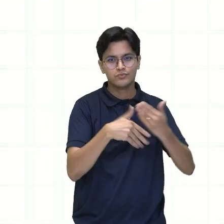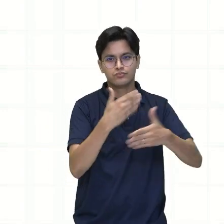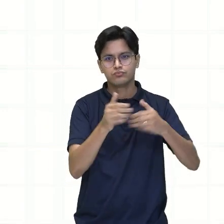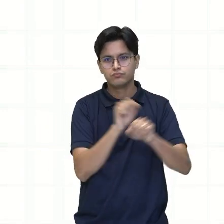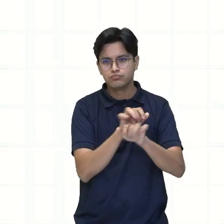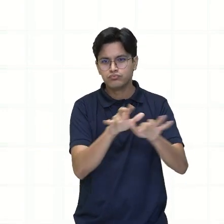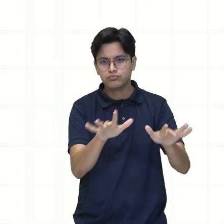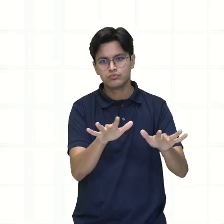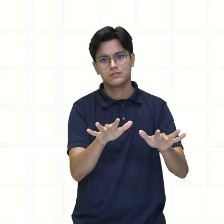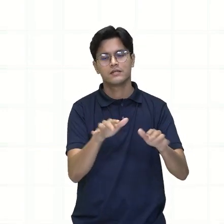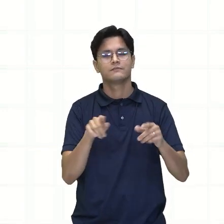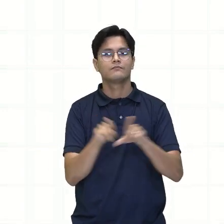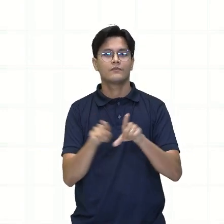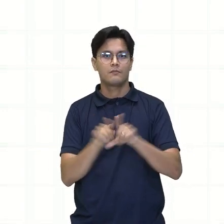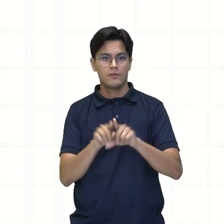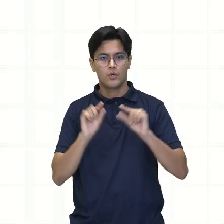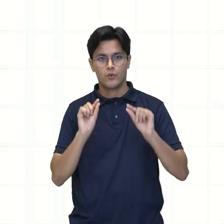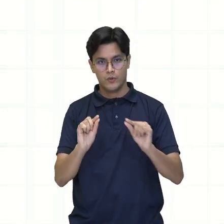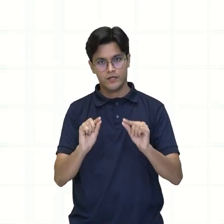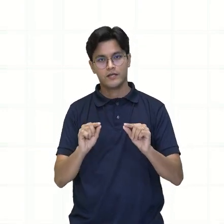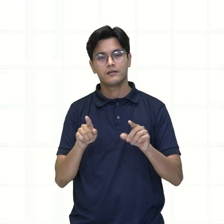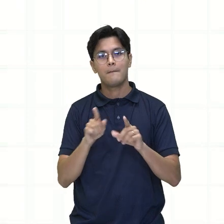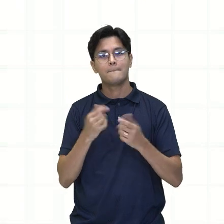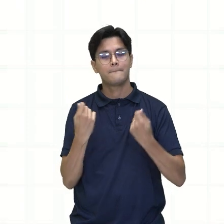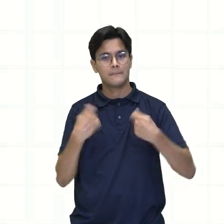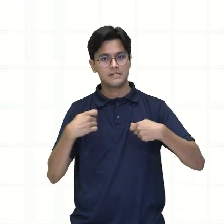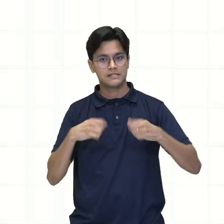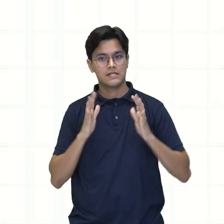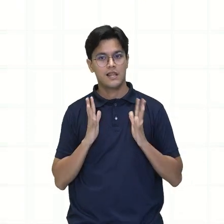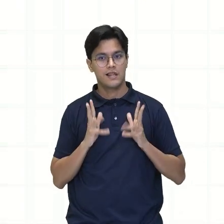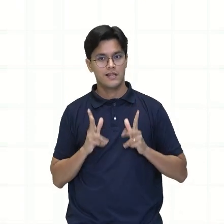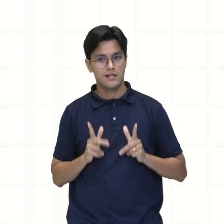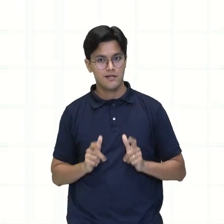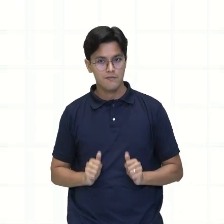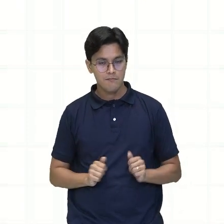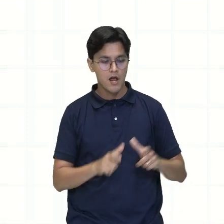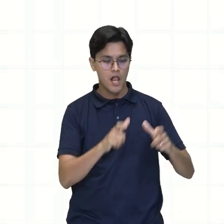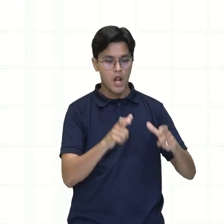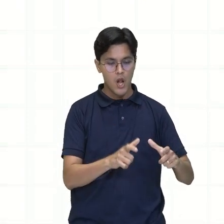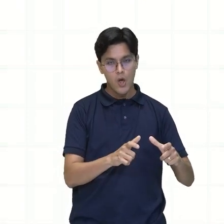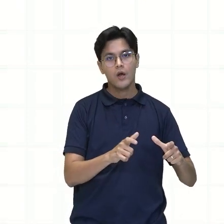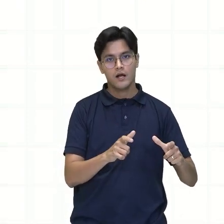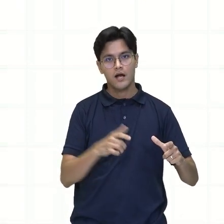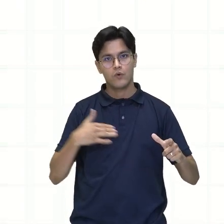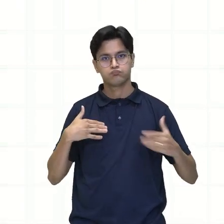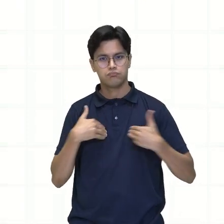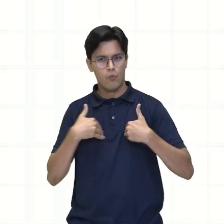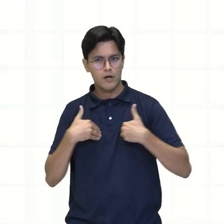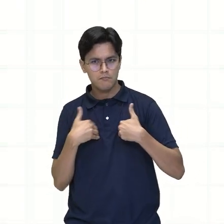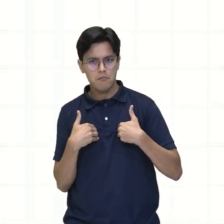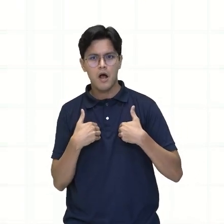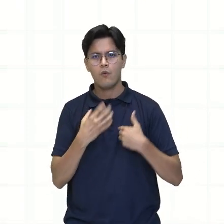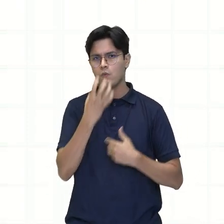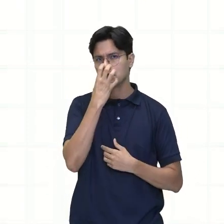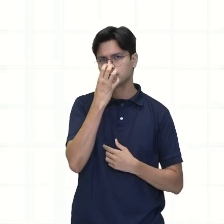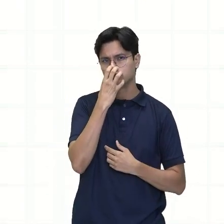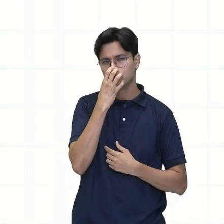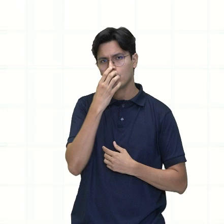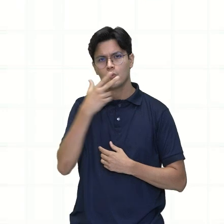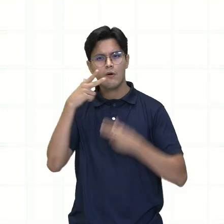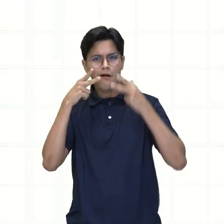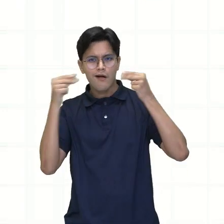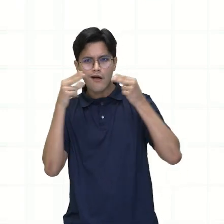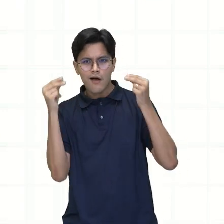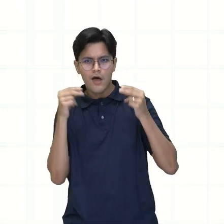de bebedouros de animais de estimação, né? Aquela aguinha do cachorro, do gato, a vasilhinha precisa ser limpa